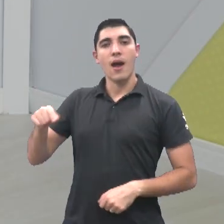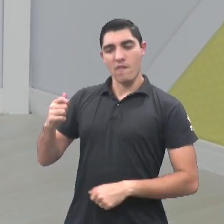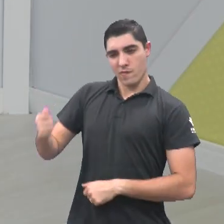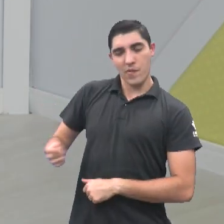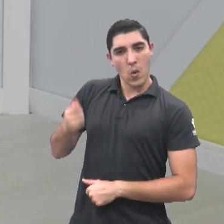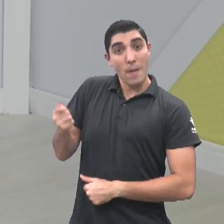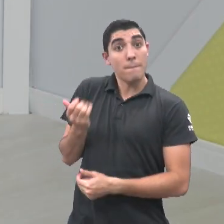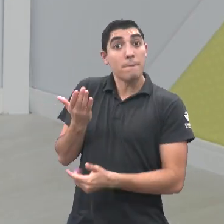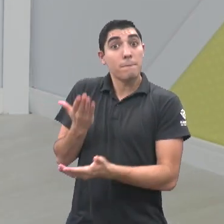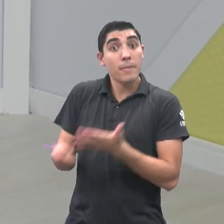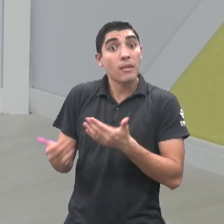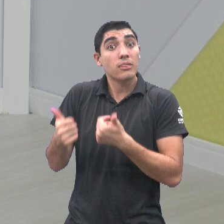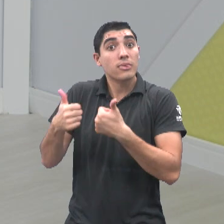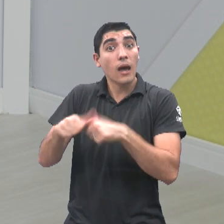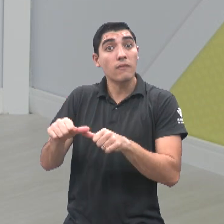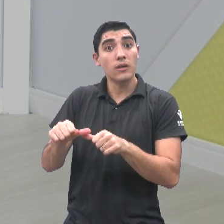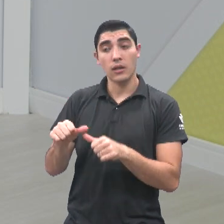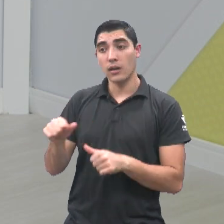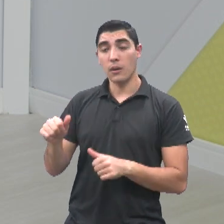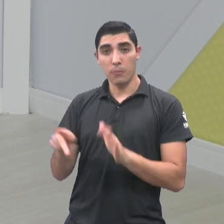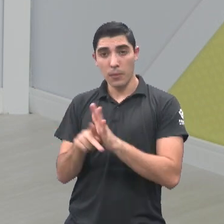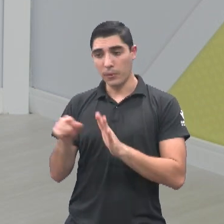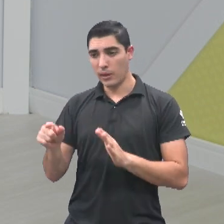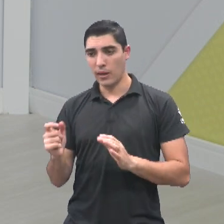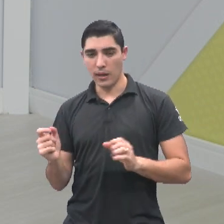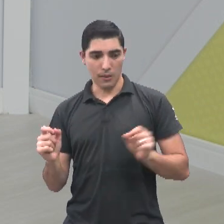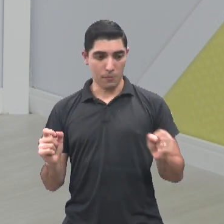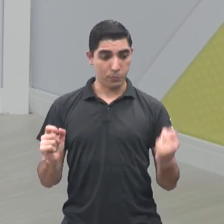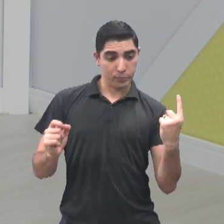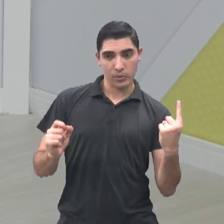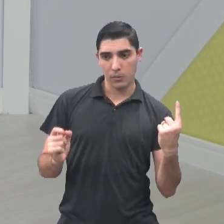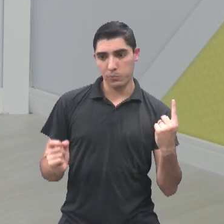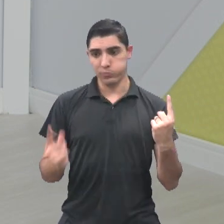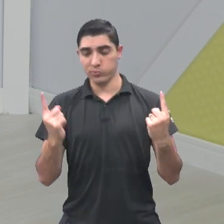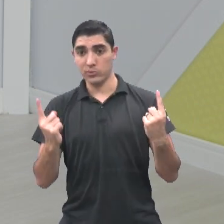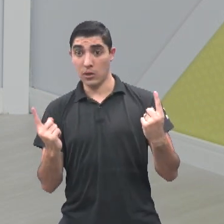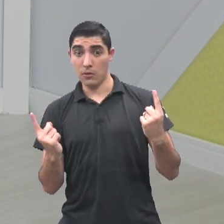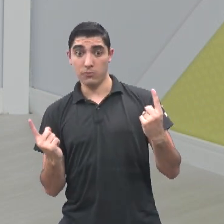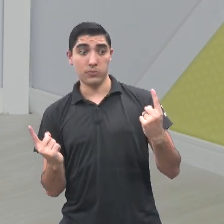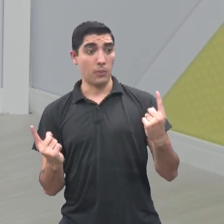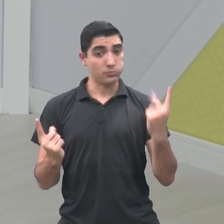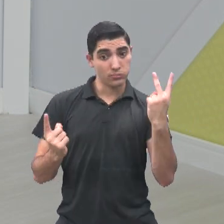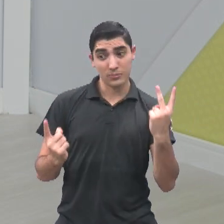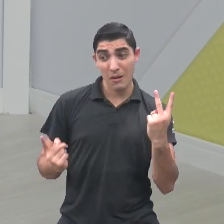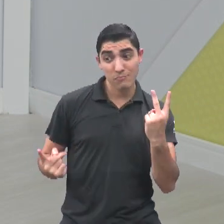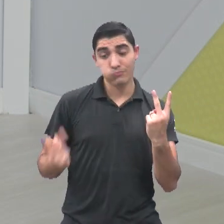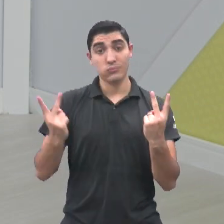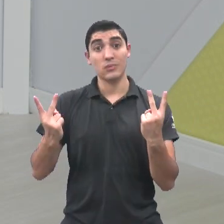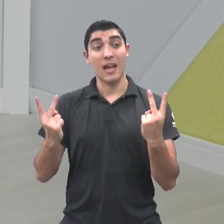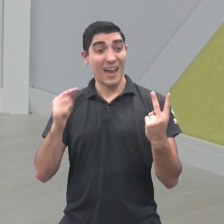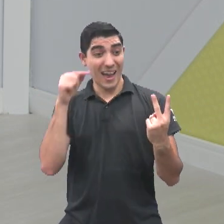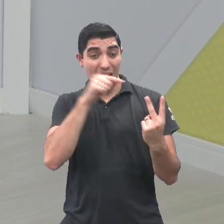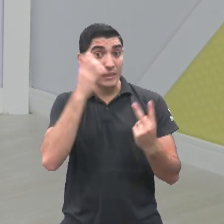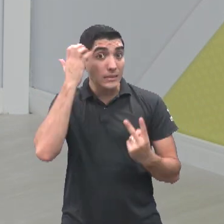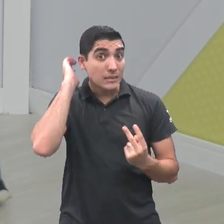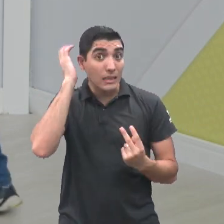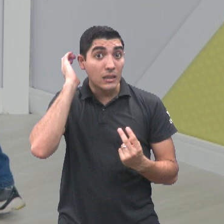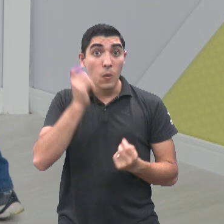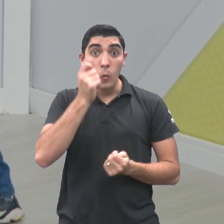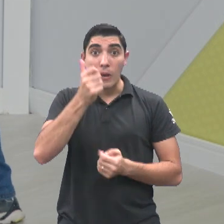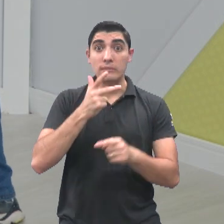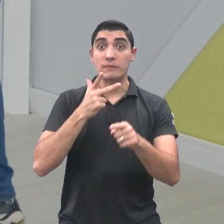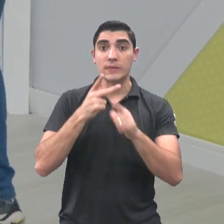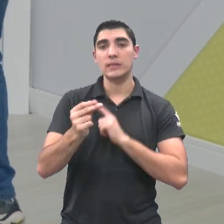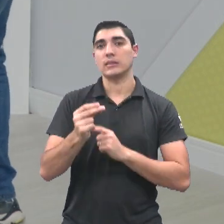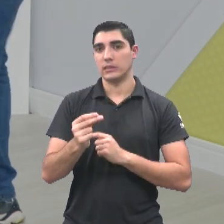abriu o placar, a Ferroviária empatou, o Santo André fez o segundo, Ferroviária empatou, se o Santo André vencesse, ia jogar o São José para a